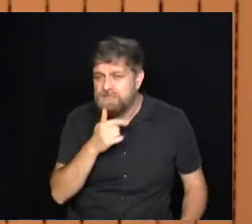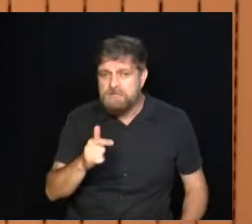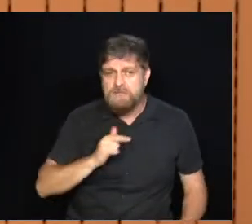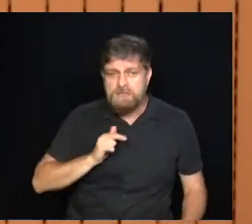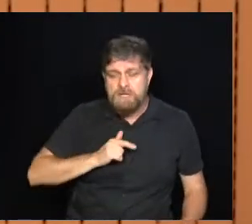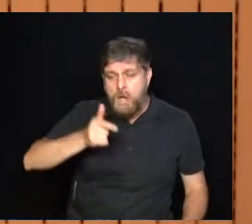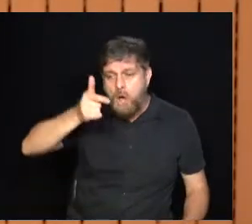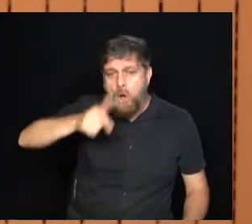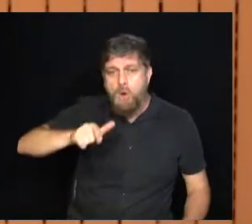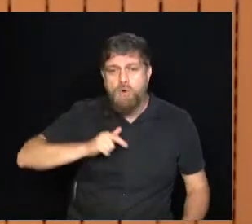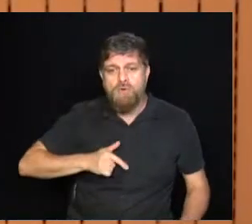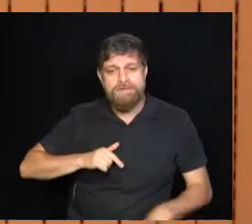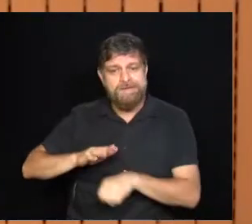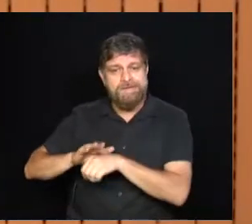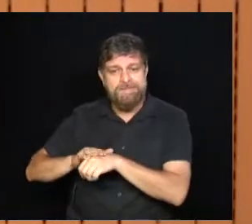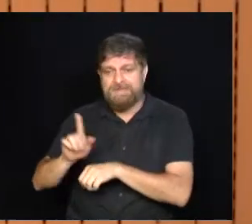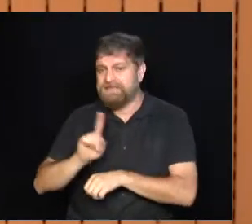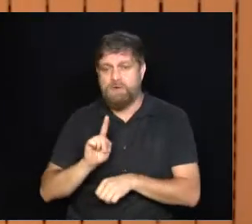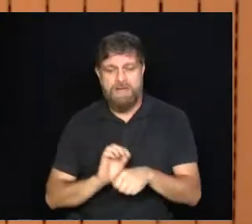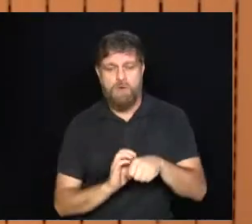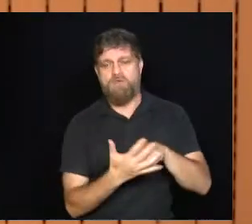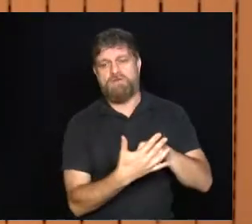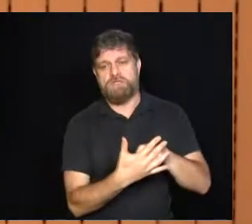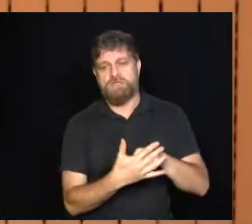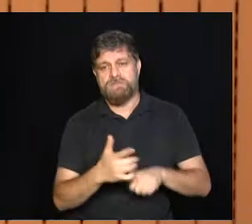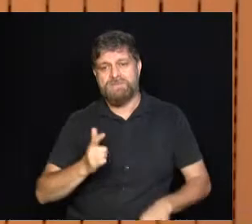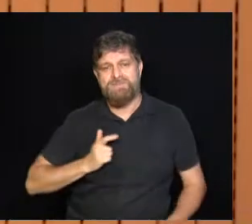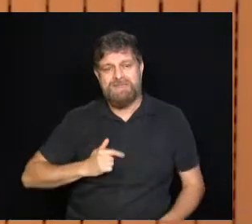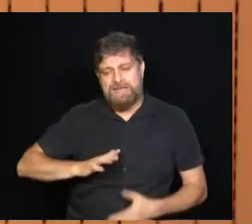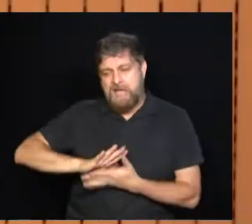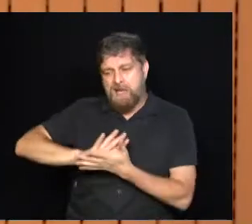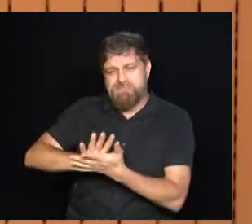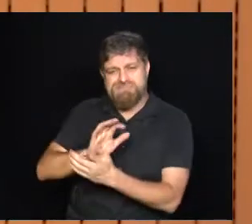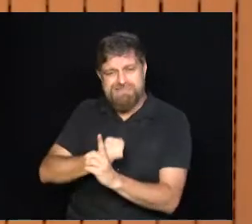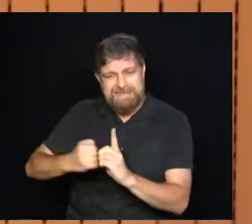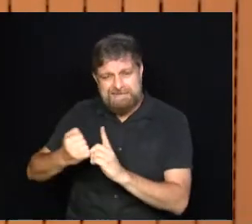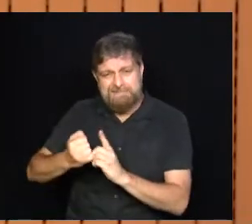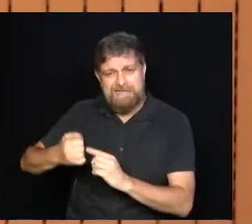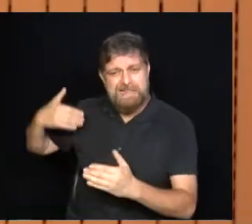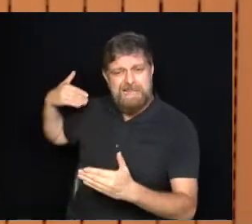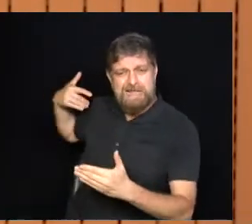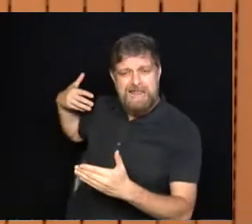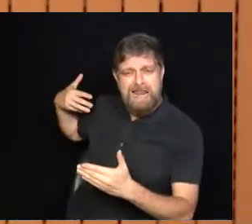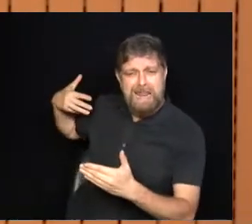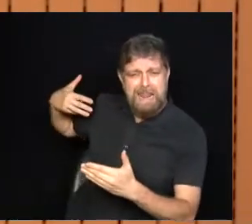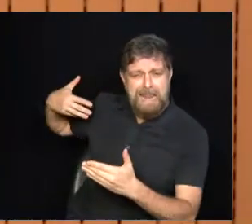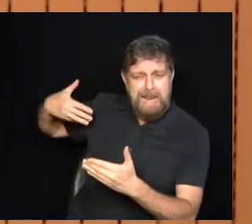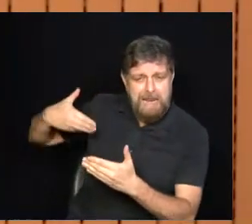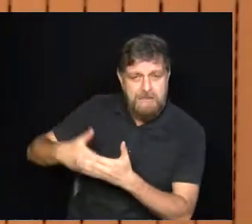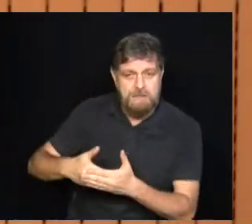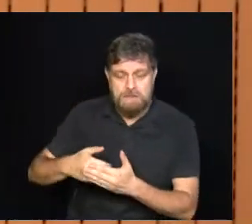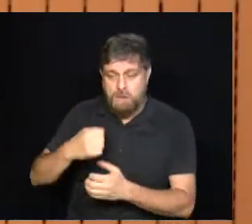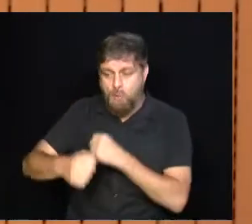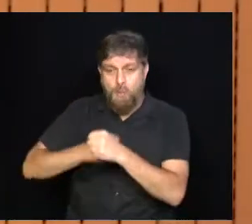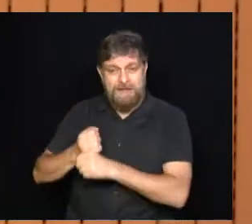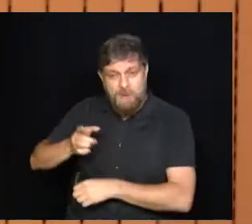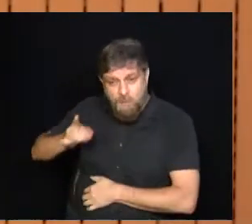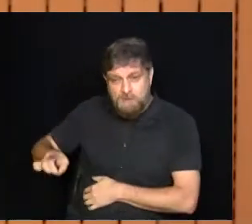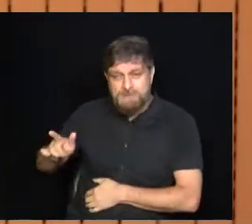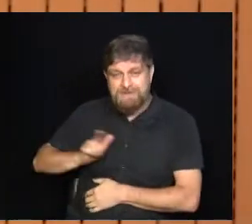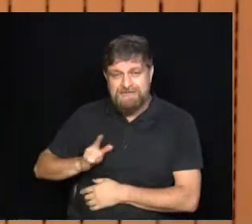outra pandemia que não é do Covid, que assola a sociedade há muito tempo. No último ano, foram mais